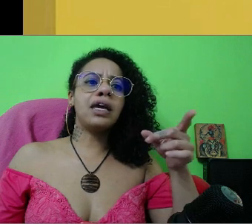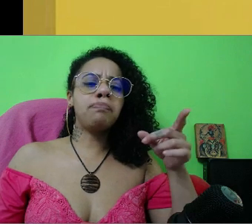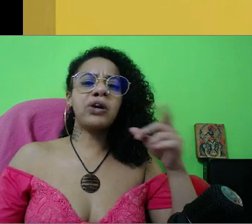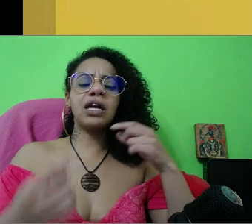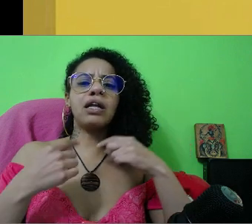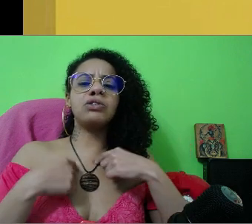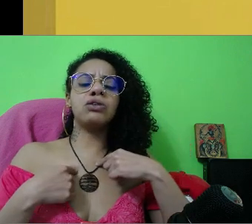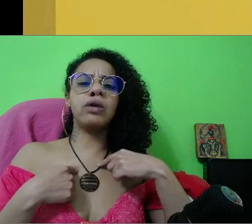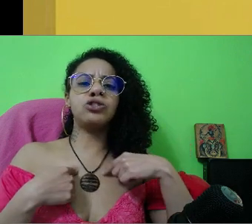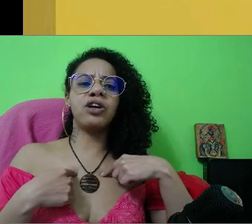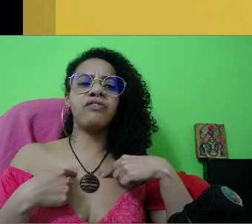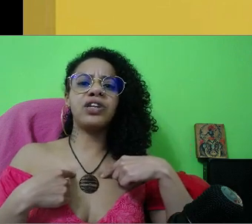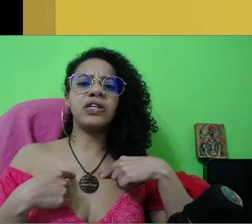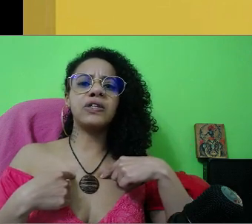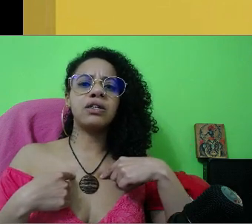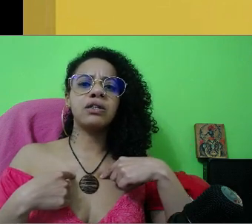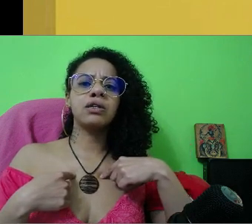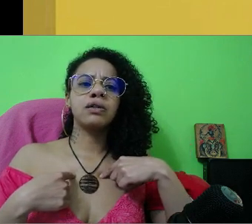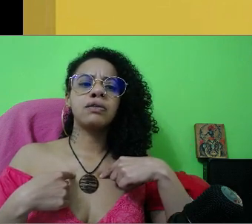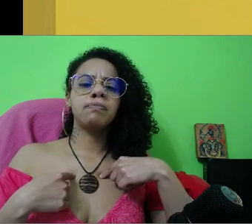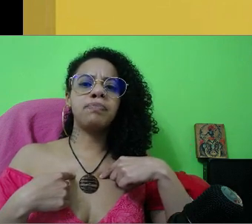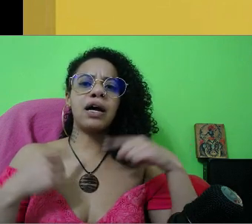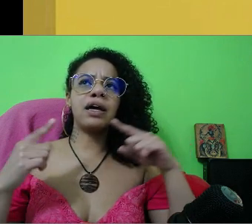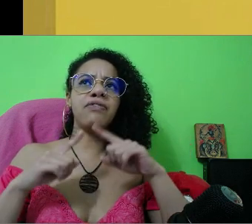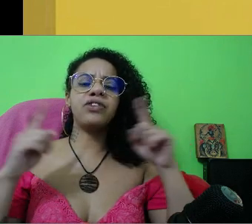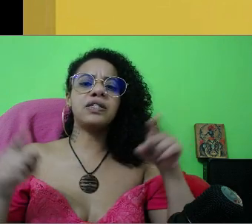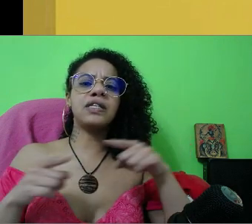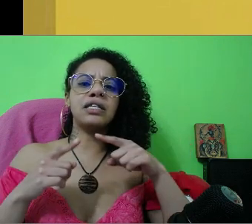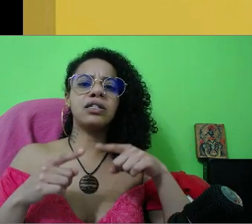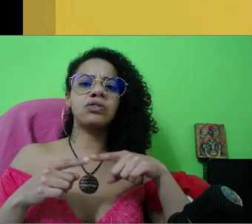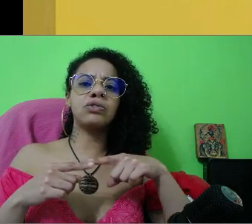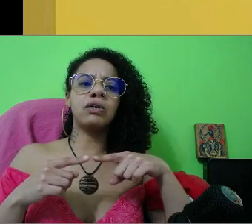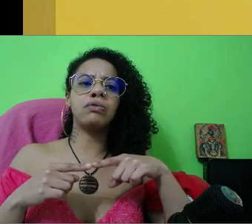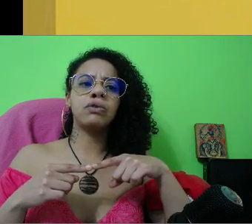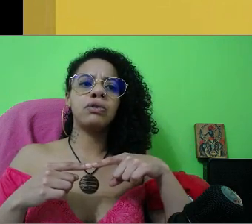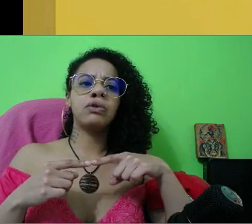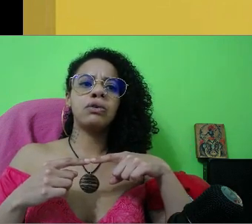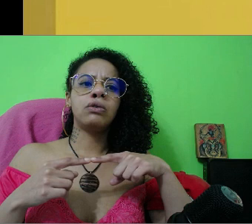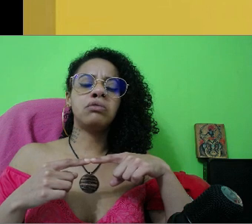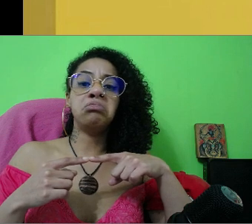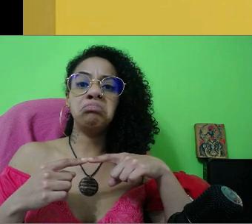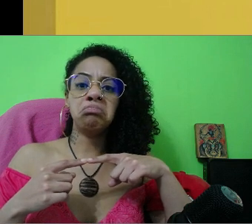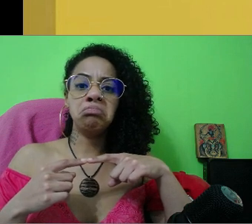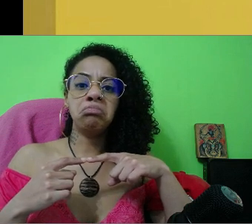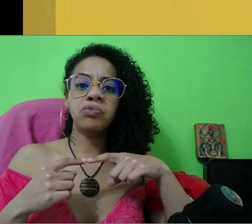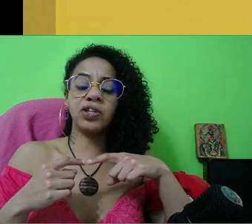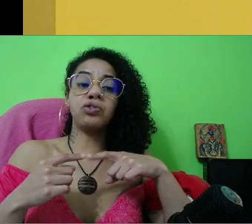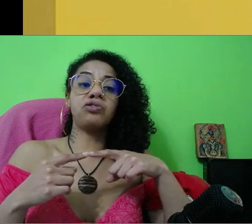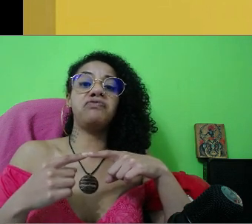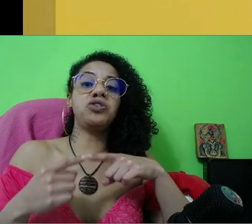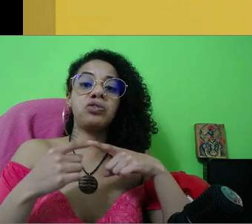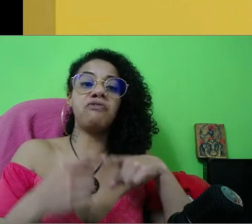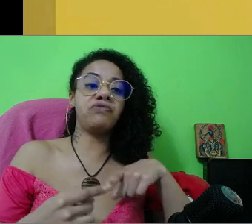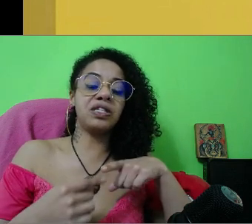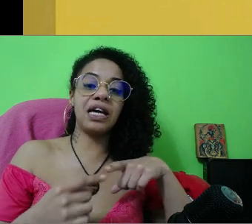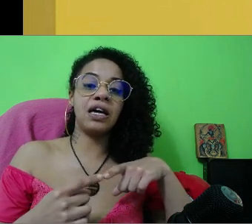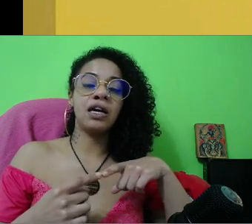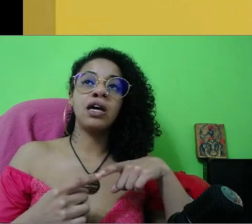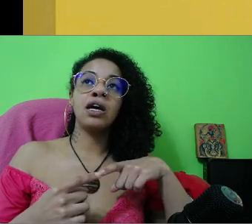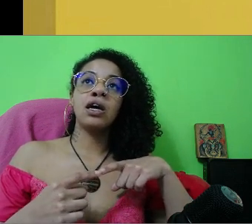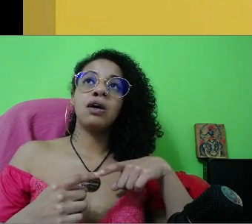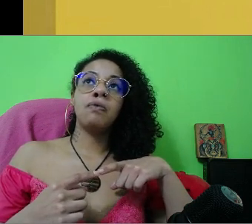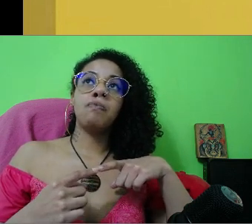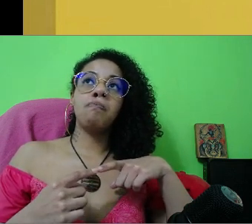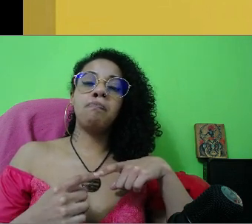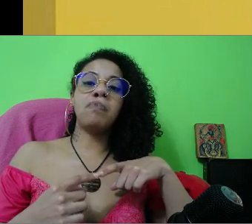aí por que que tá usando eu de referência para referenciar essa discussão sendo que o vídeo que eu fiz